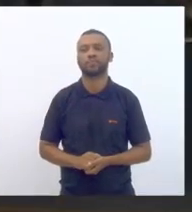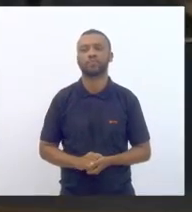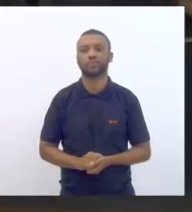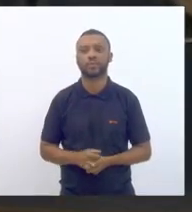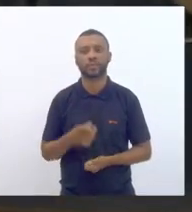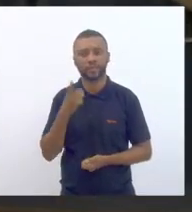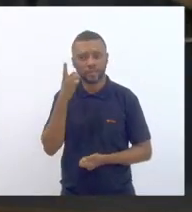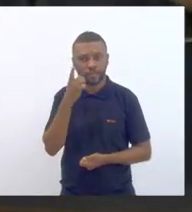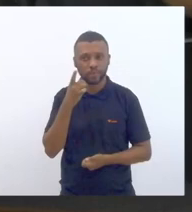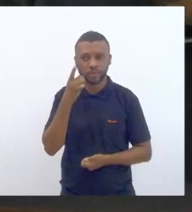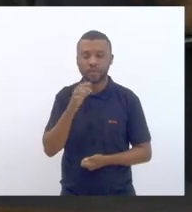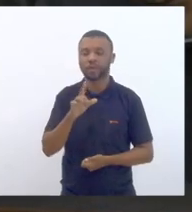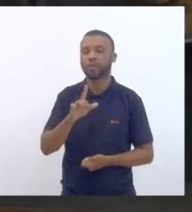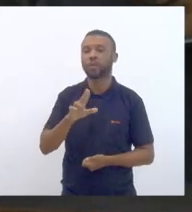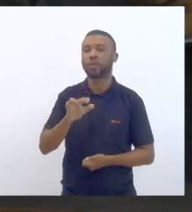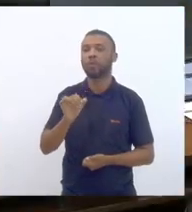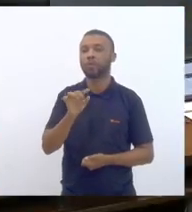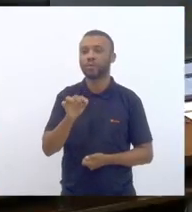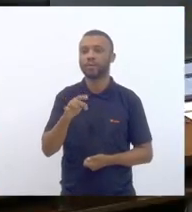Deputado Luiz Paulo.